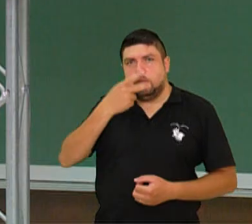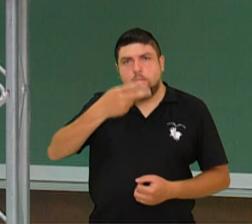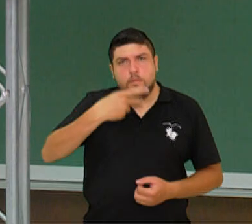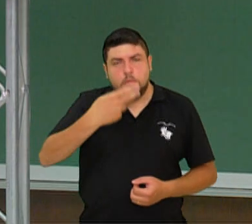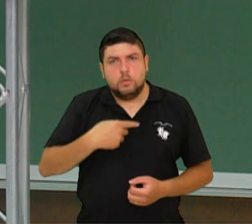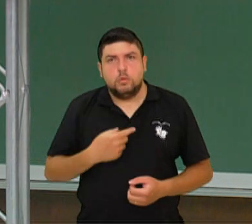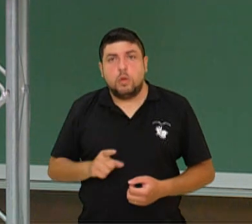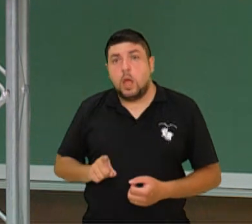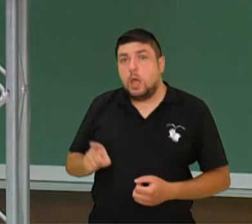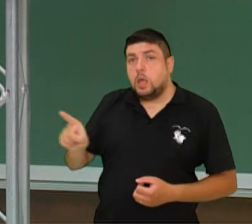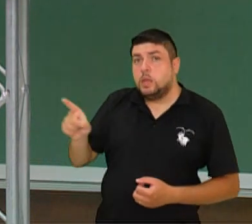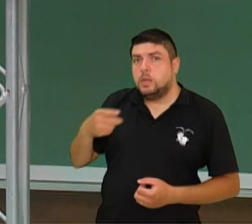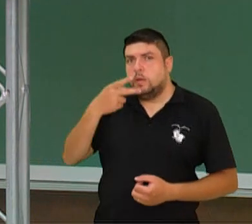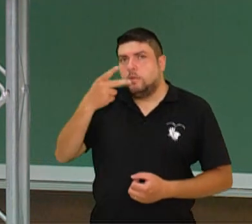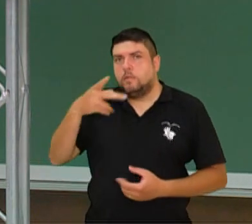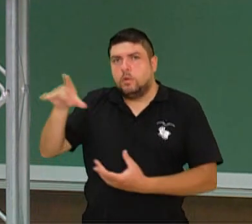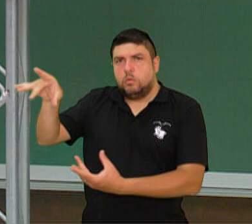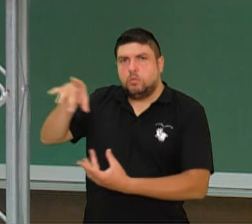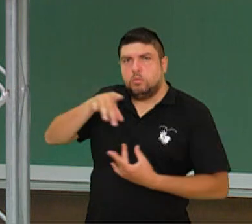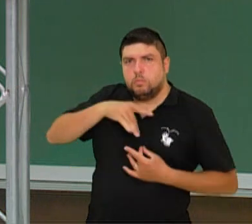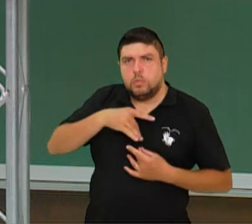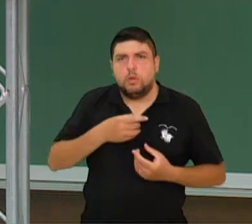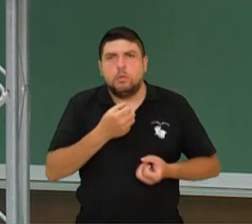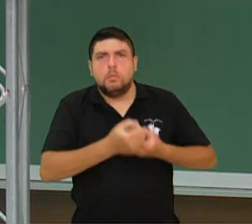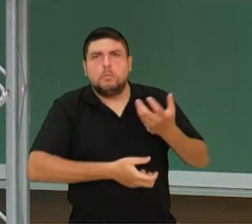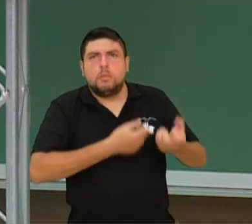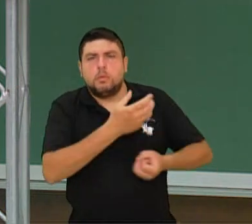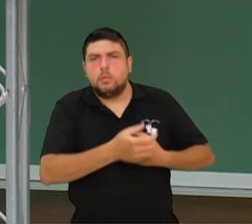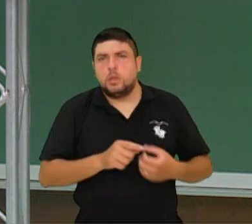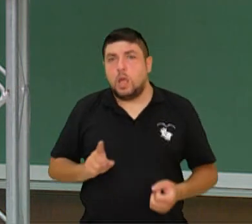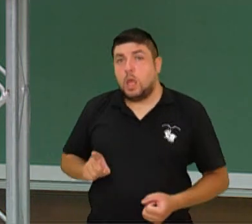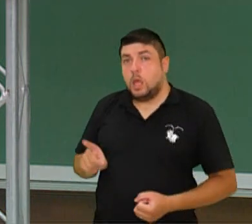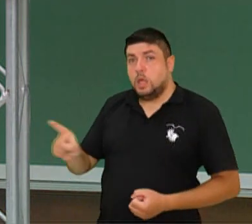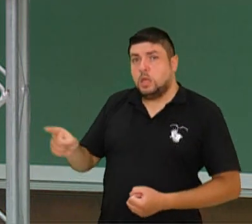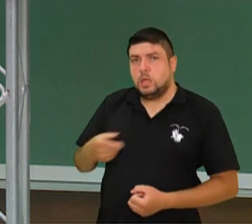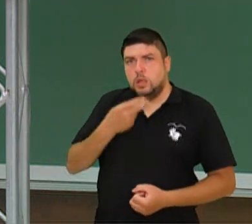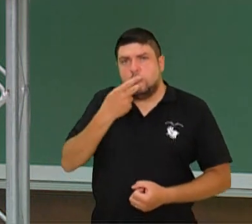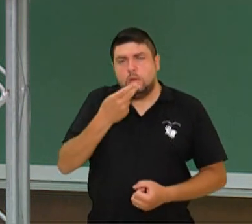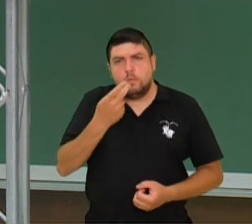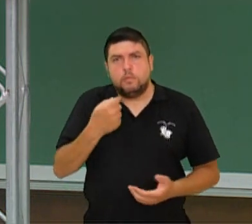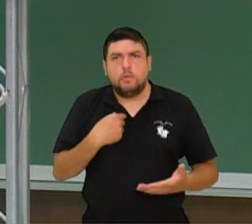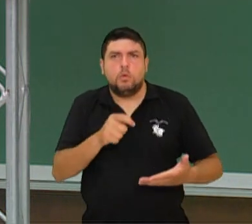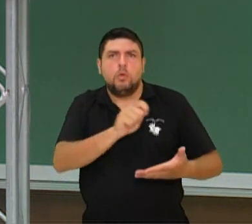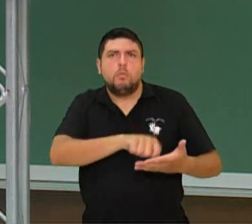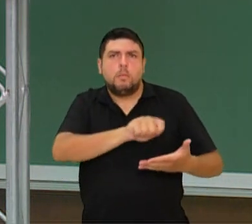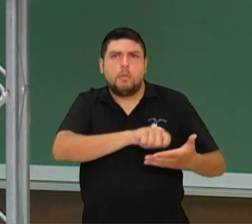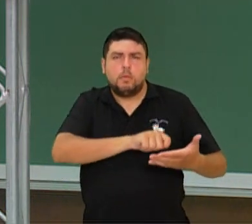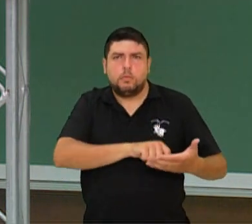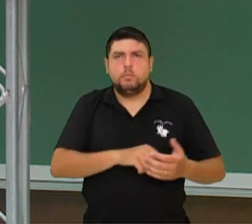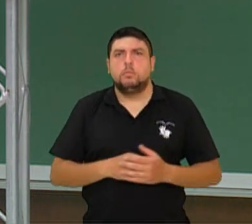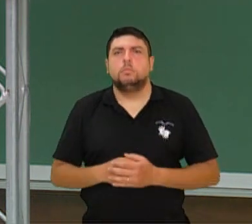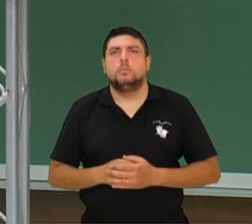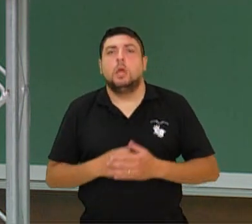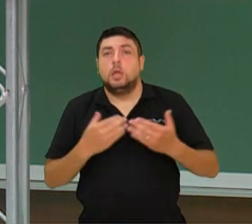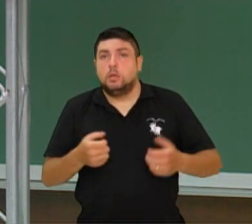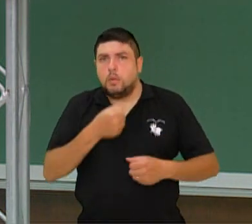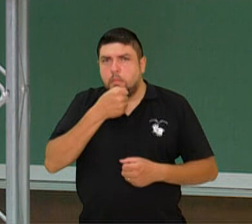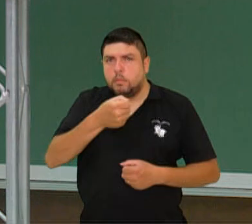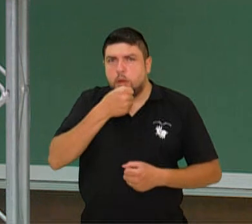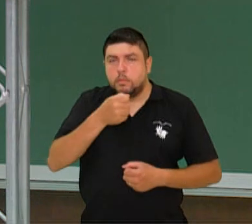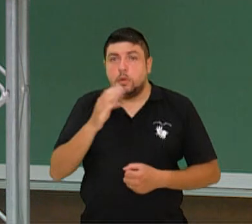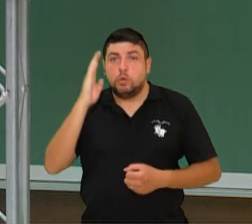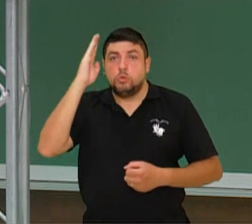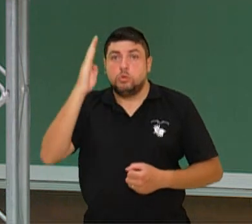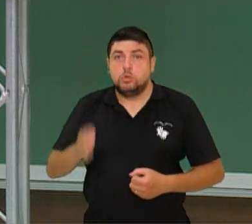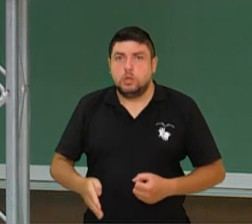pessoal, muito importante na entrevista lembrar que está trabalhando a primeira pessoa, ok?